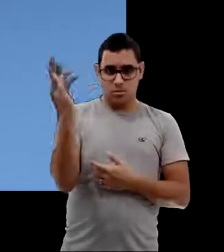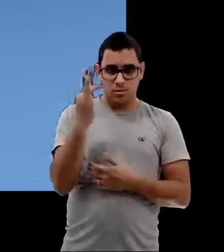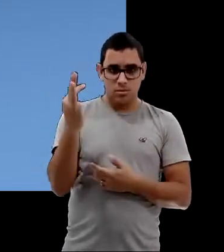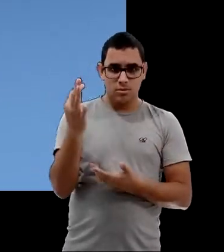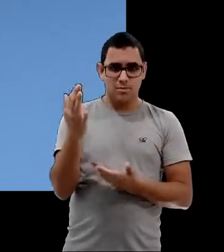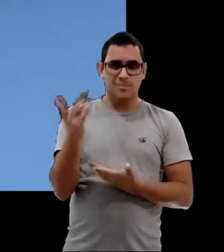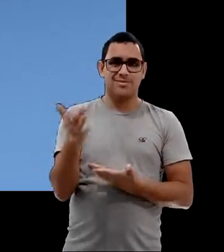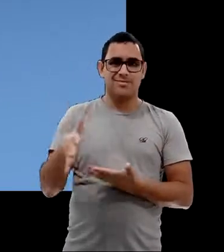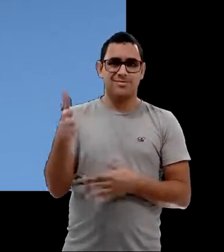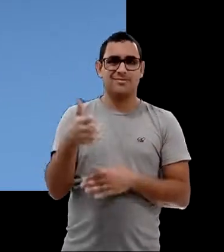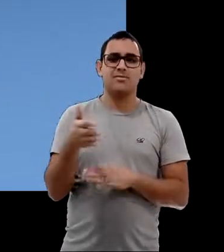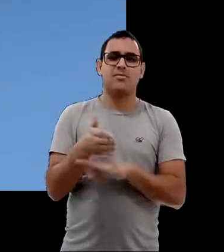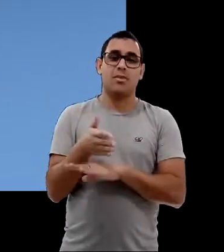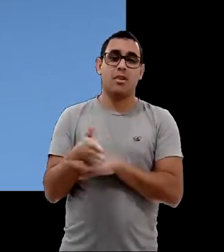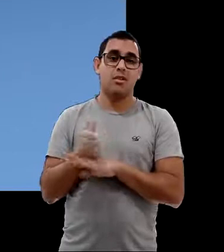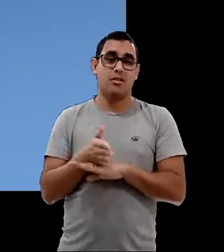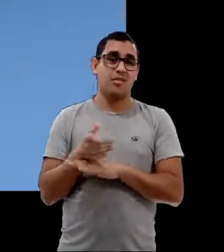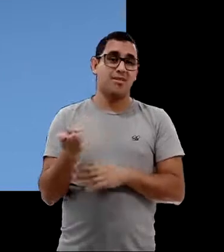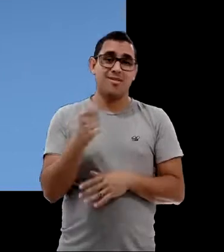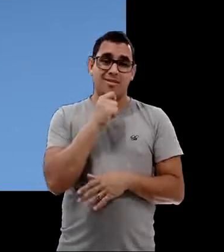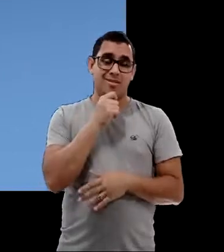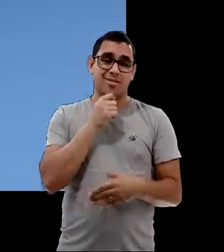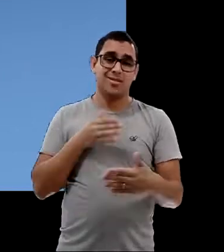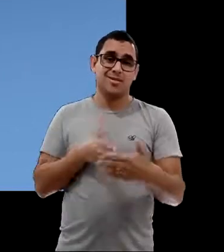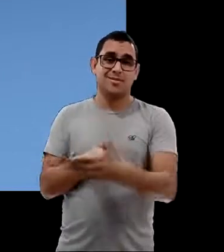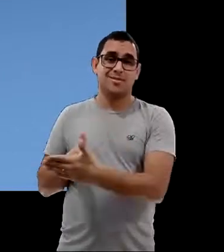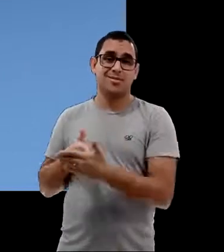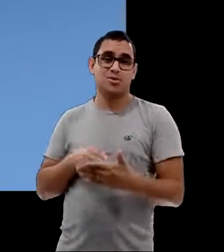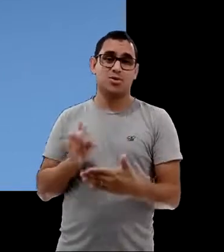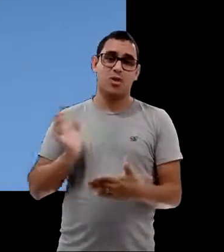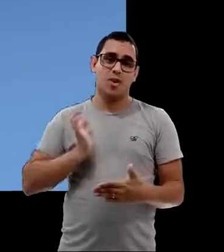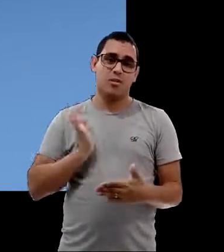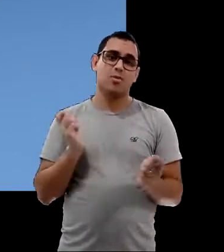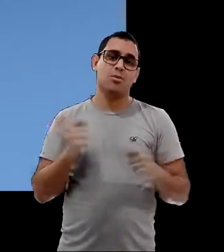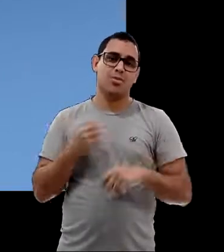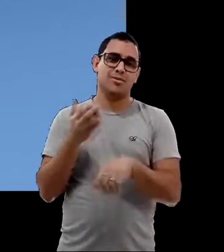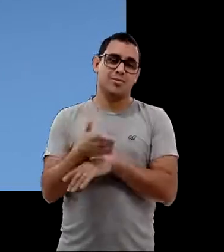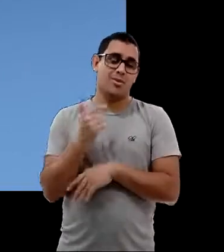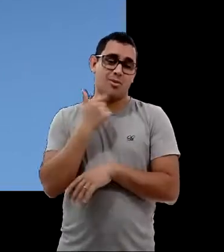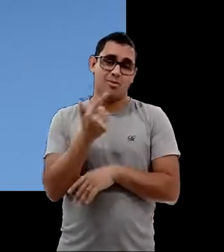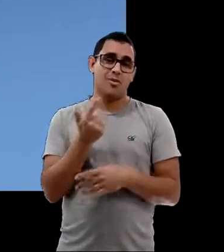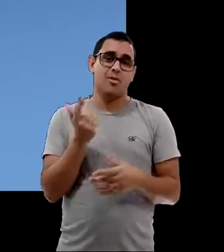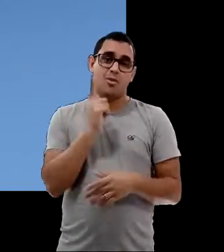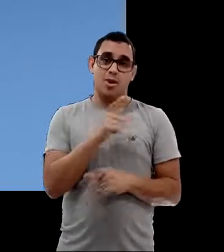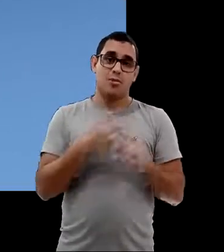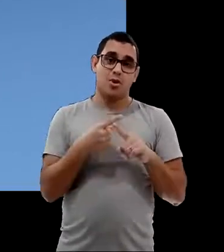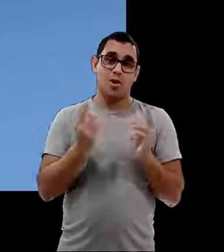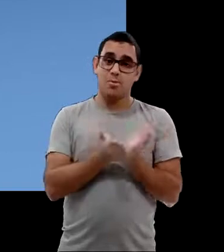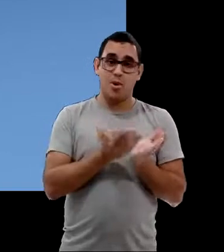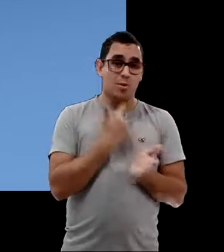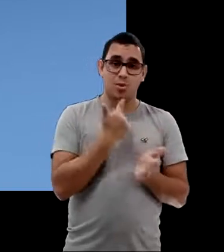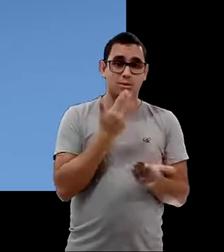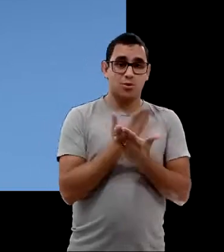universidades, o acesso continua restrito às classes privilegiadas,